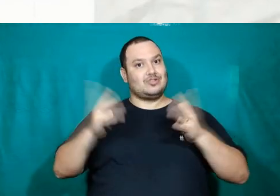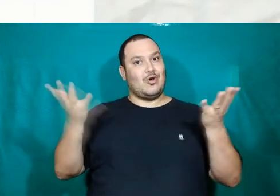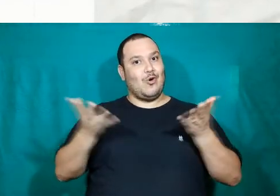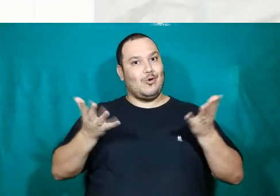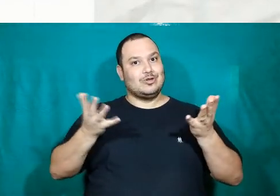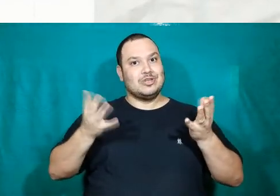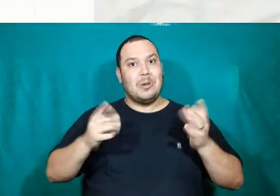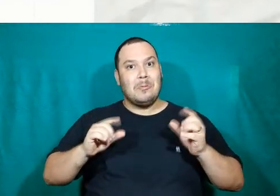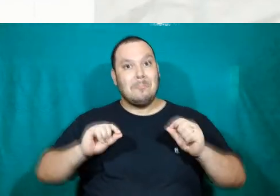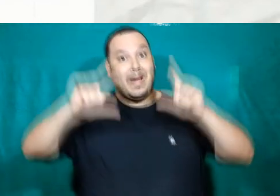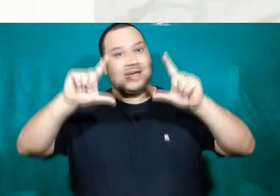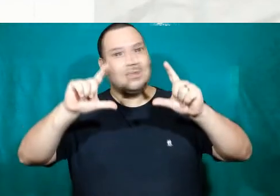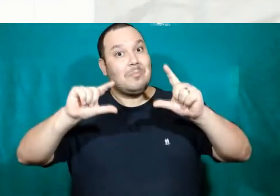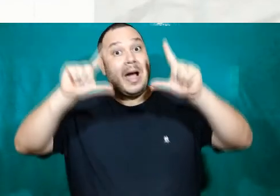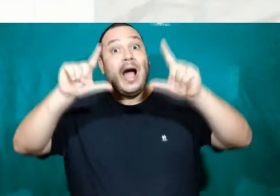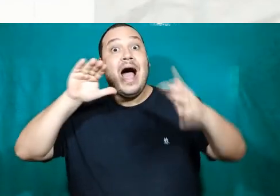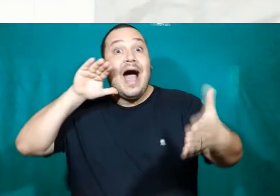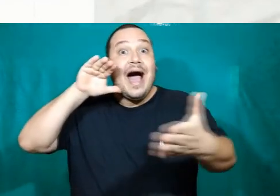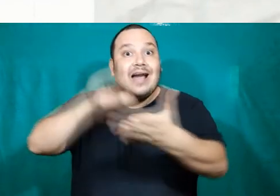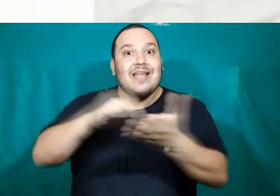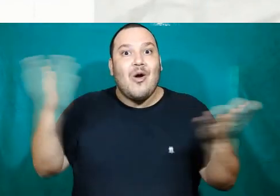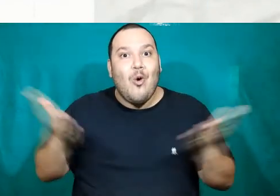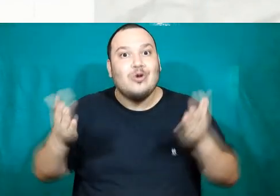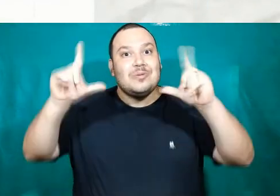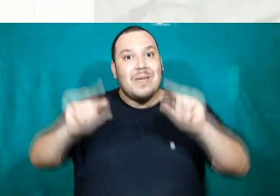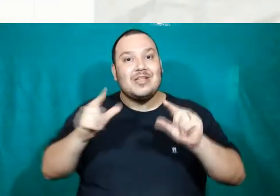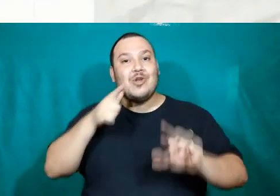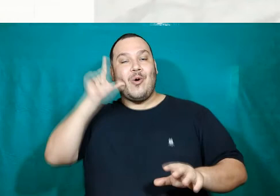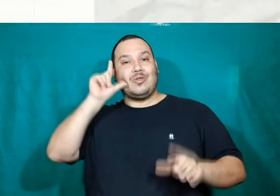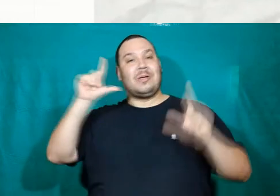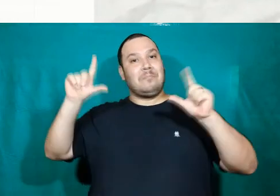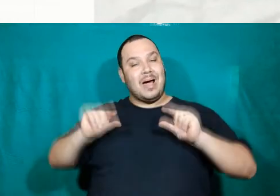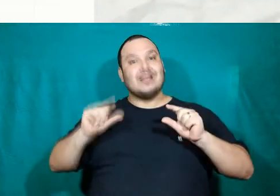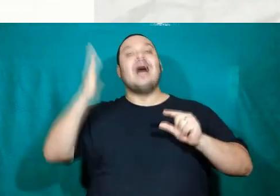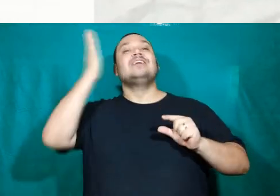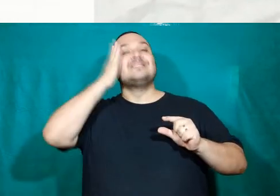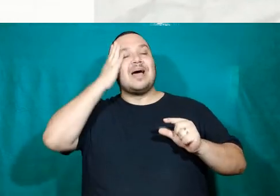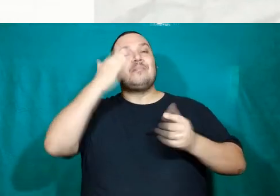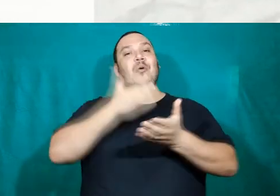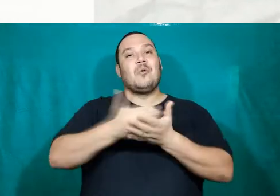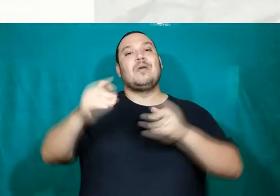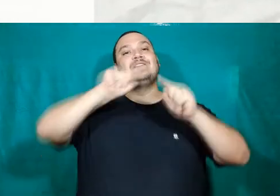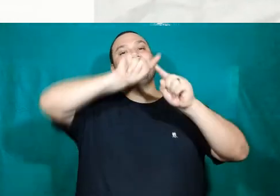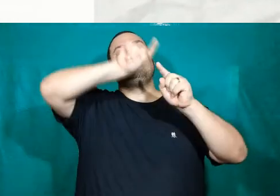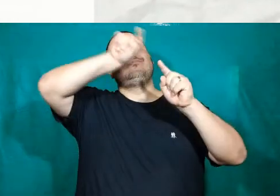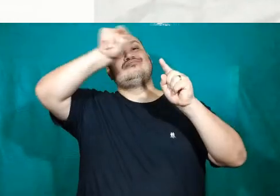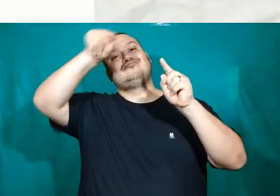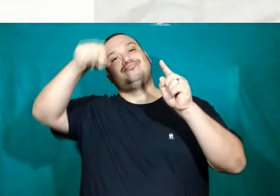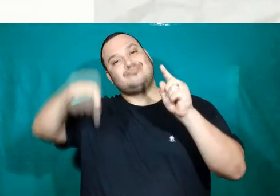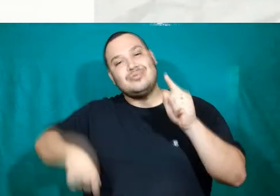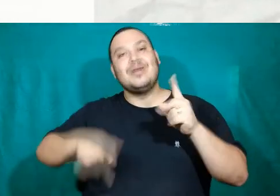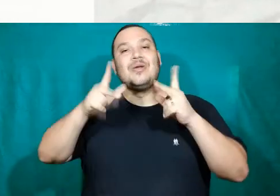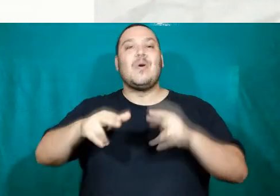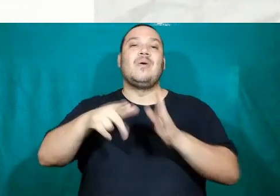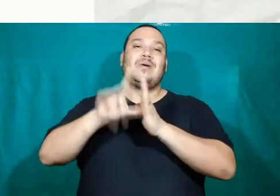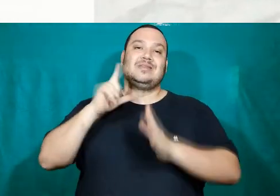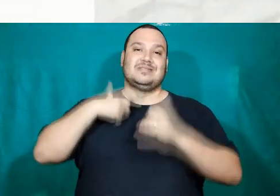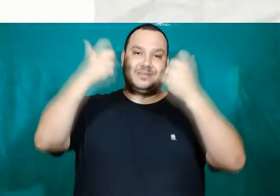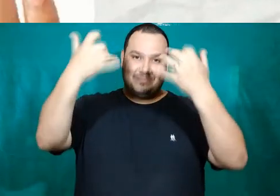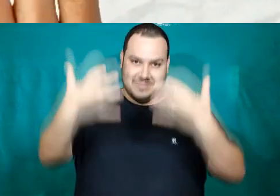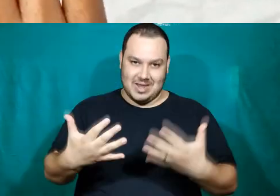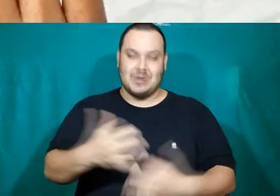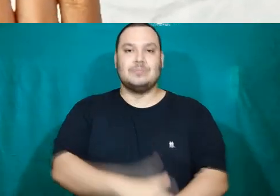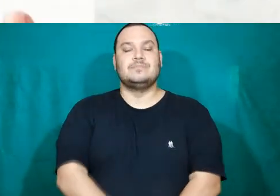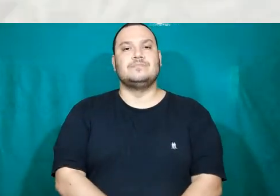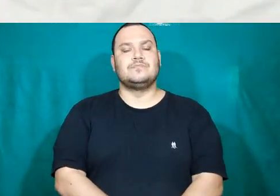situação, então, nós conheceremos a saturação, e assim teremos o decaimento da curva exponencial, como já visto anteriormente.